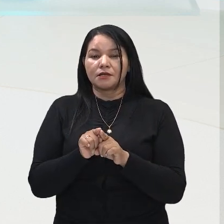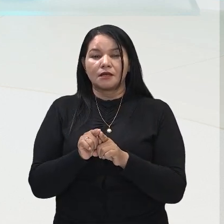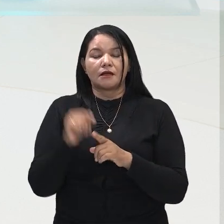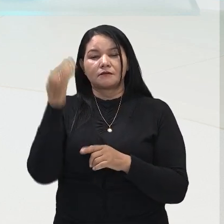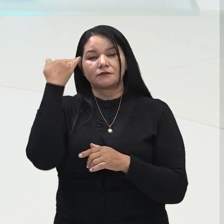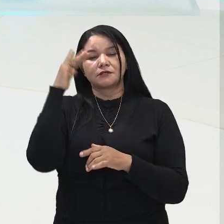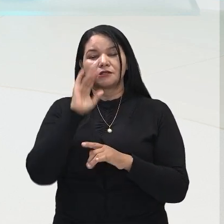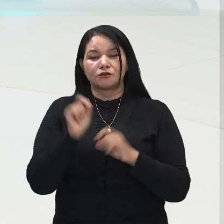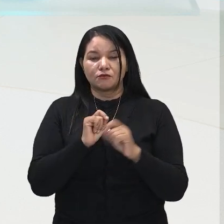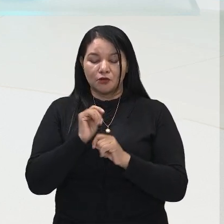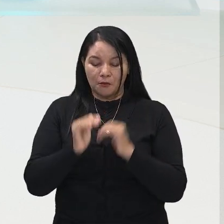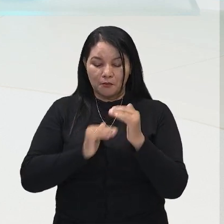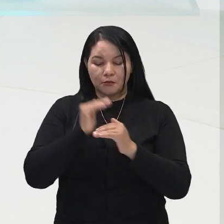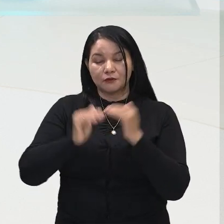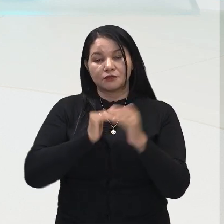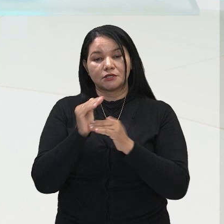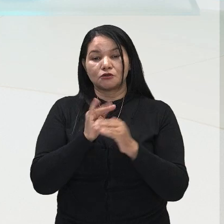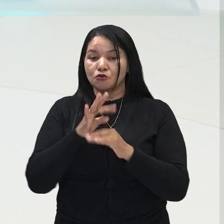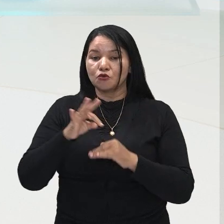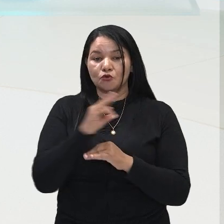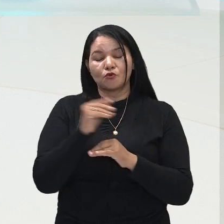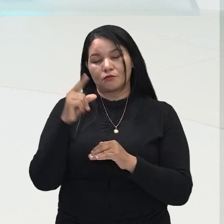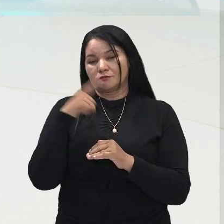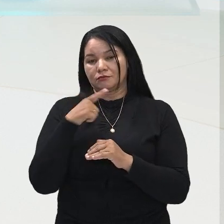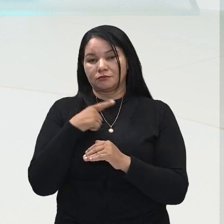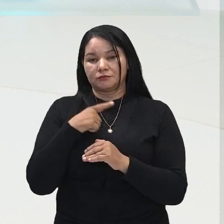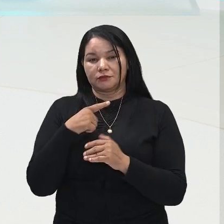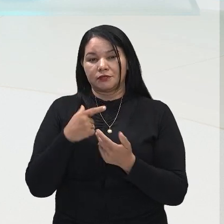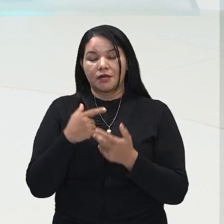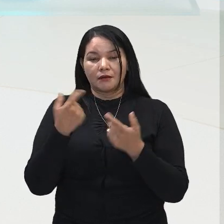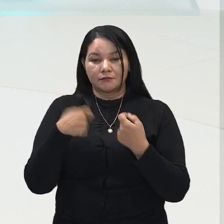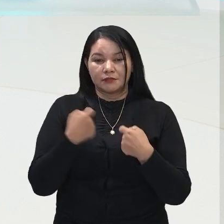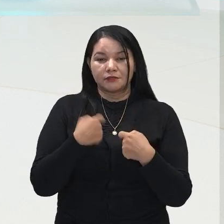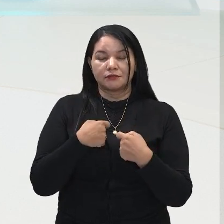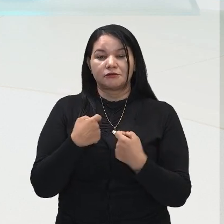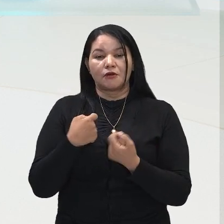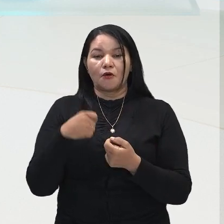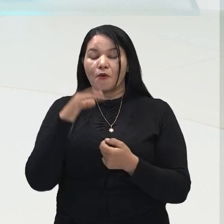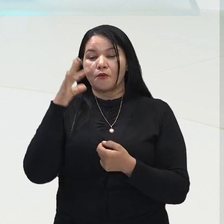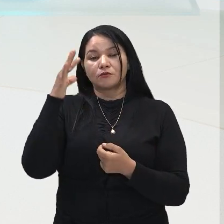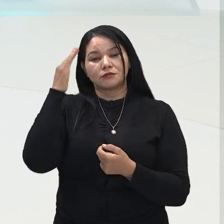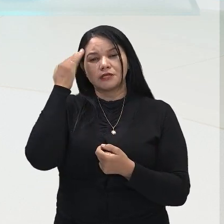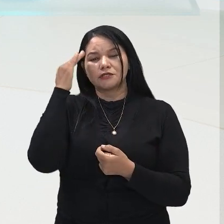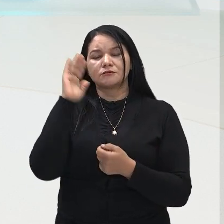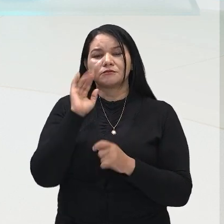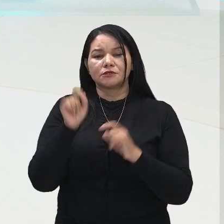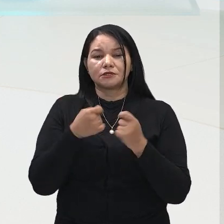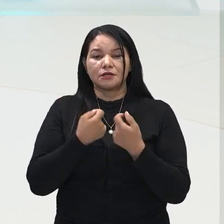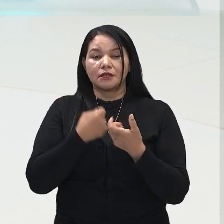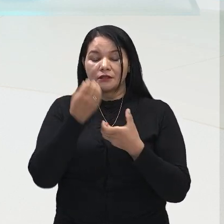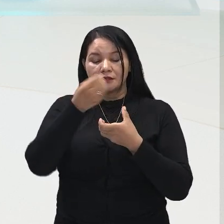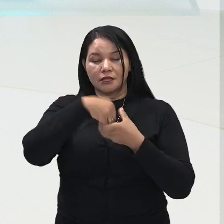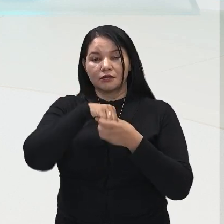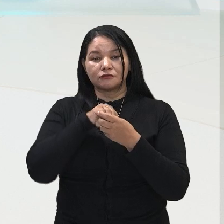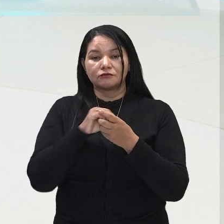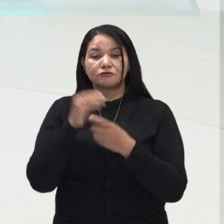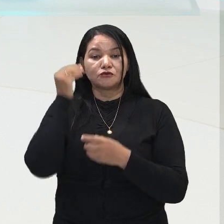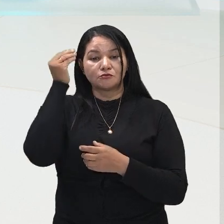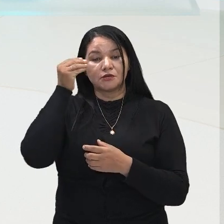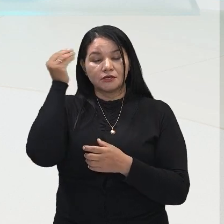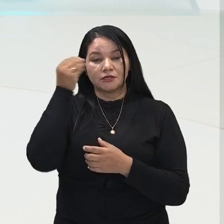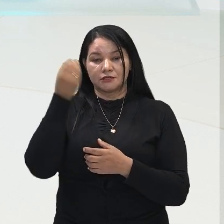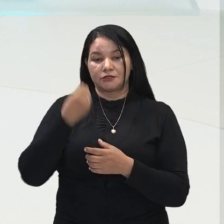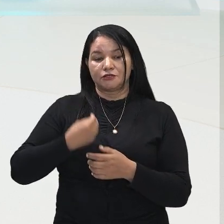processo. Esse processo de interpretação, ele pode ocorrer de diversas formas dentro da experiência vivida.